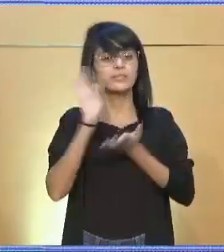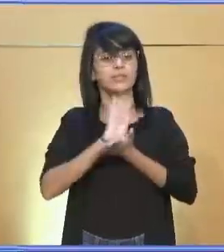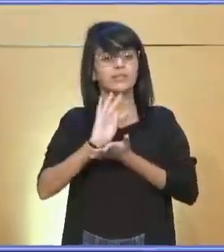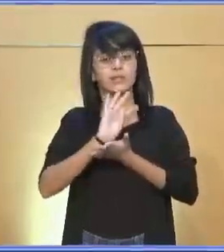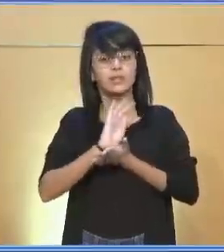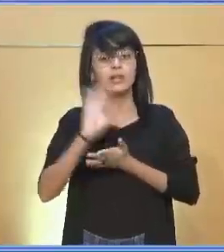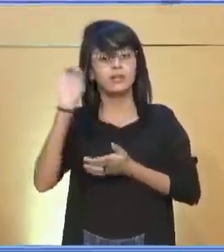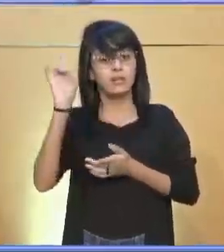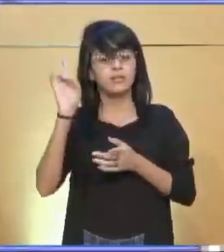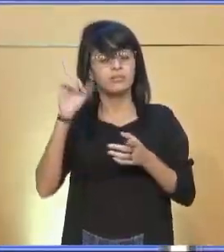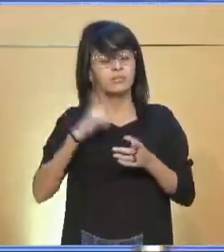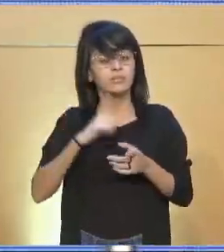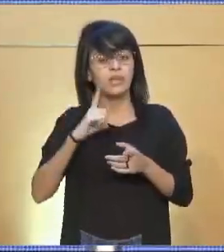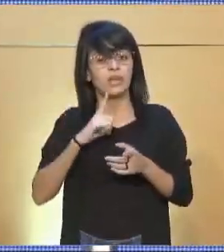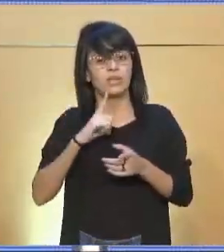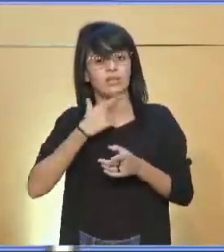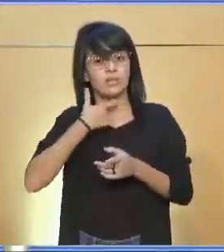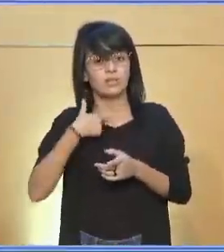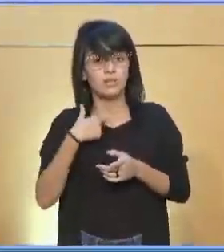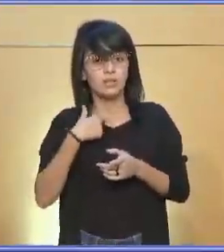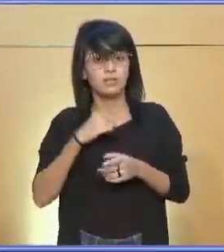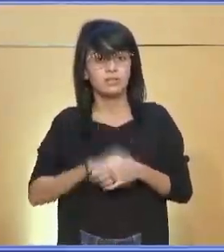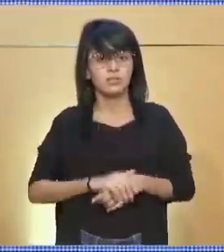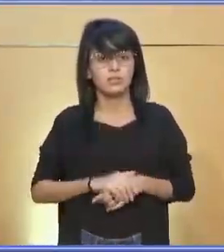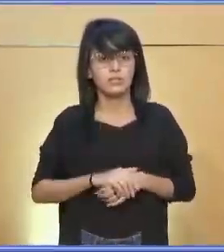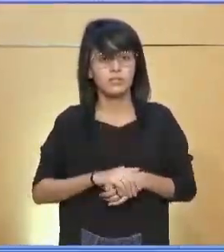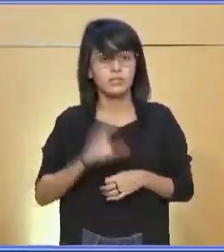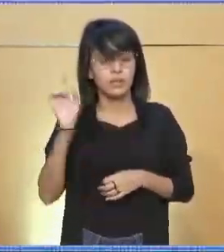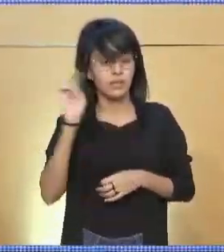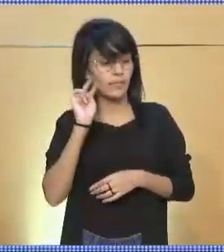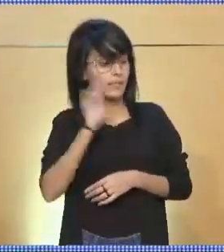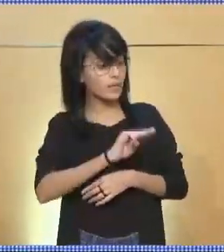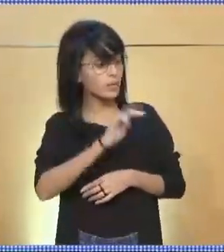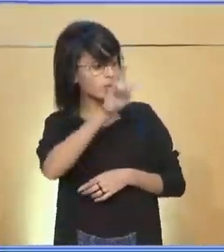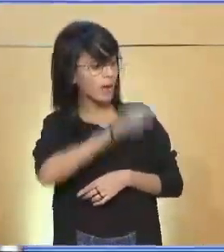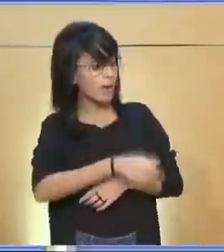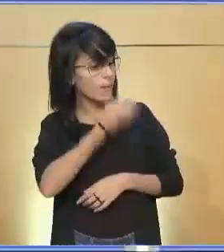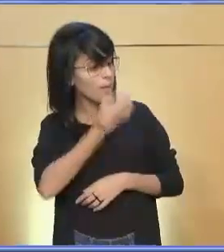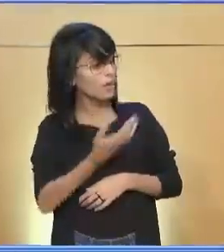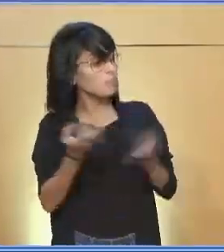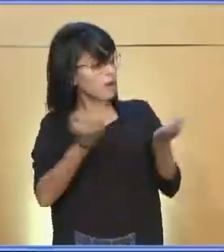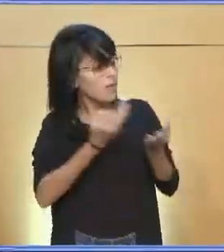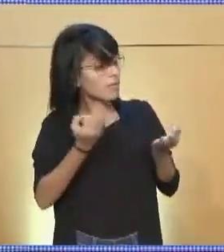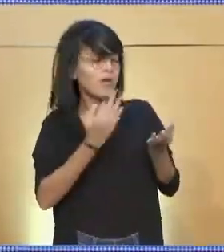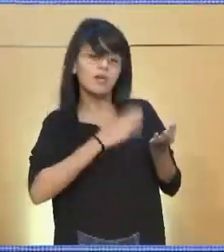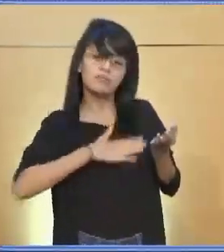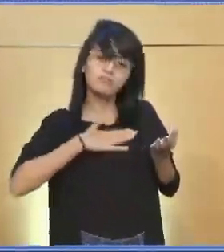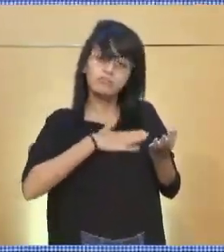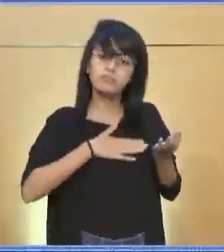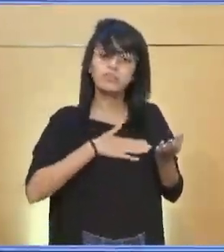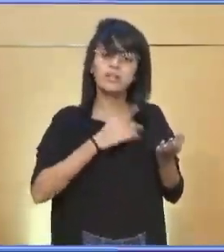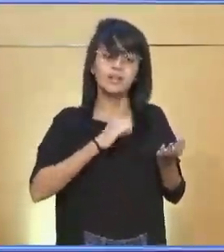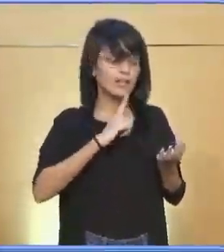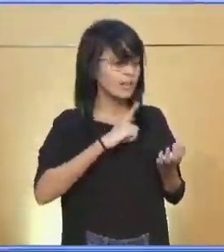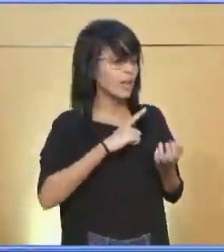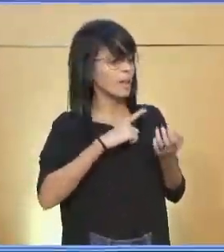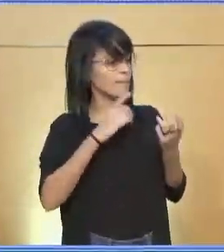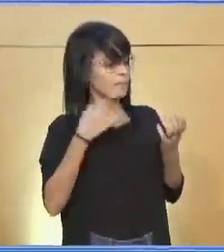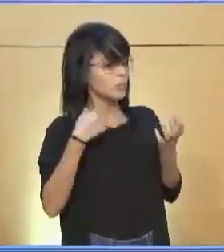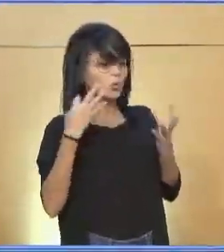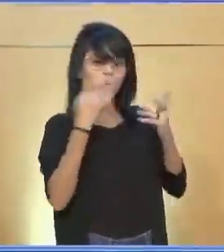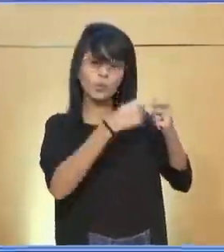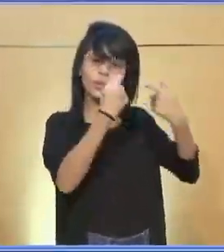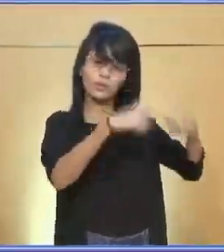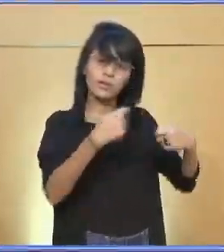desejo estético. Ou você nunca leu e viu Deus que era bom, ou seja, perfeito, bonito, agradável, que possuía tudo que era necessário